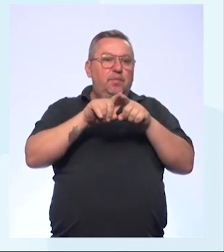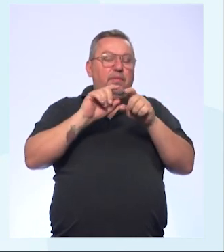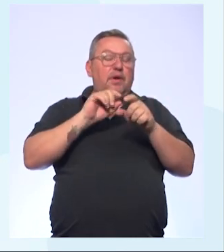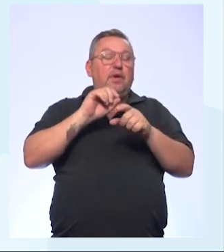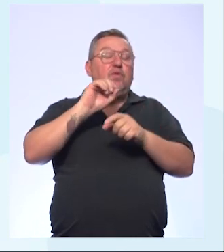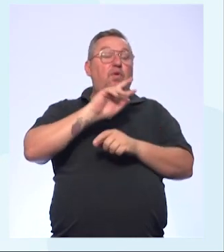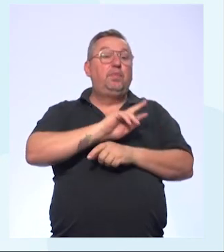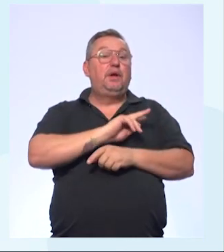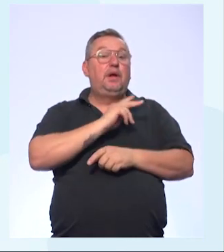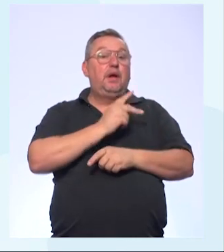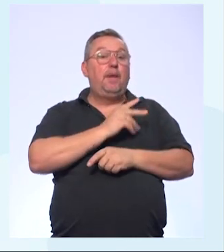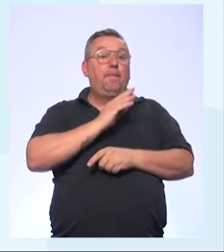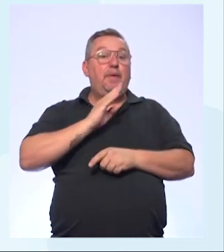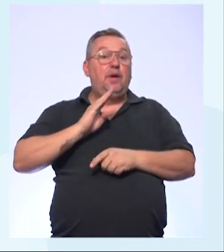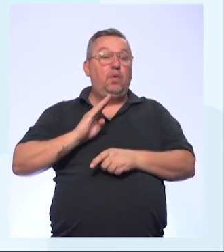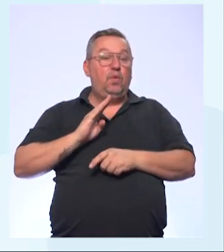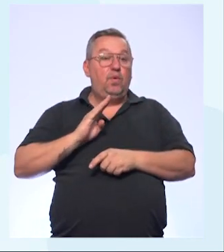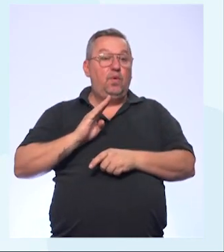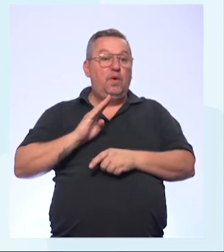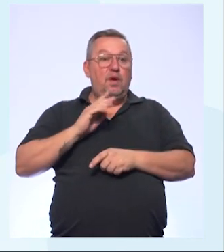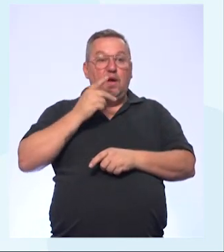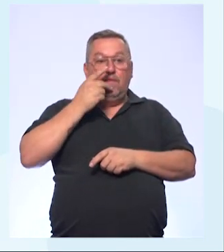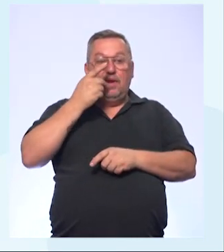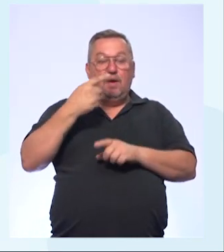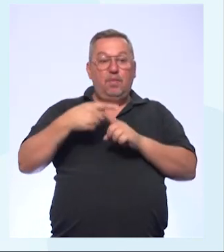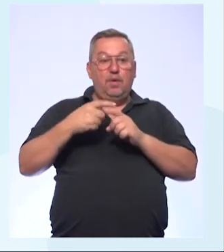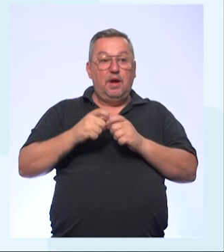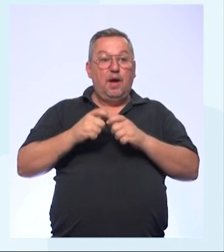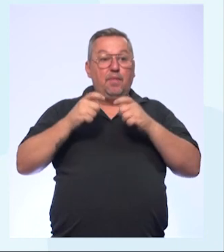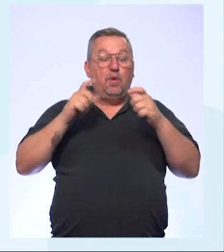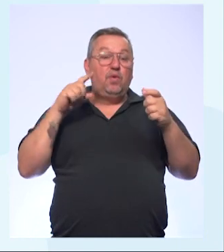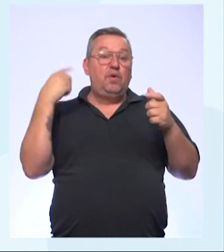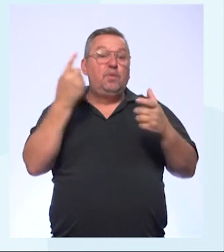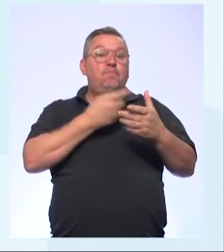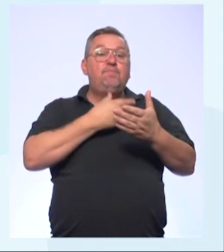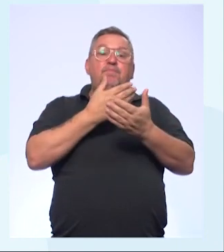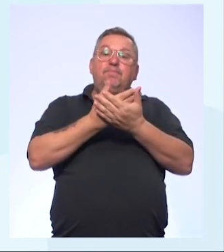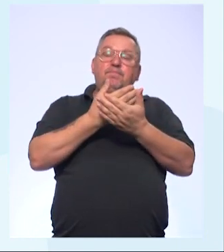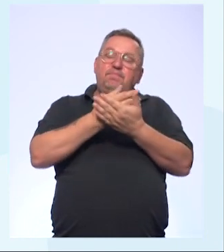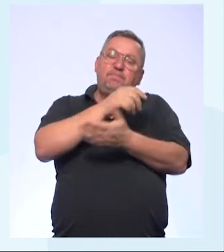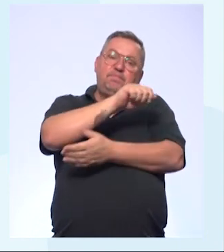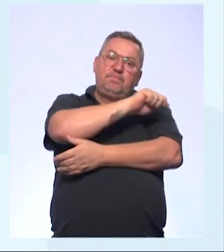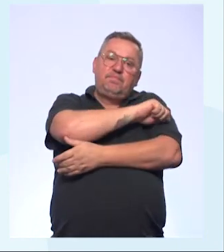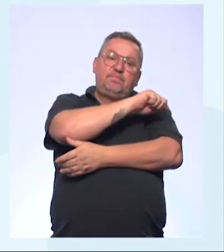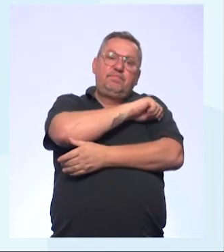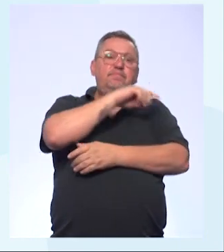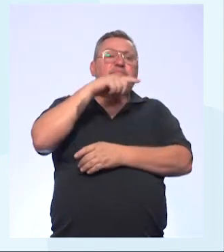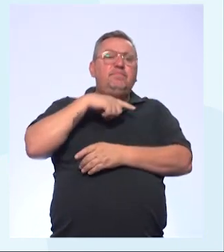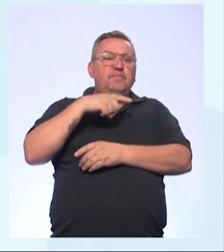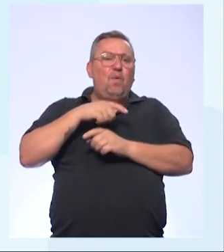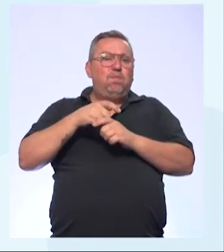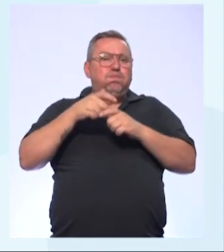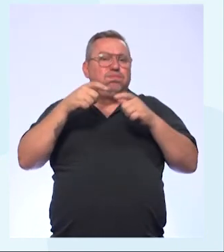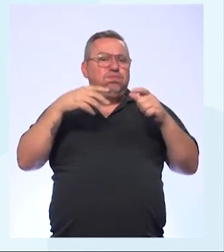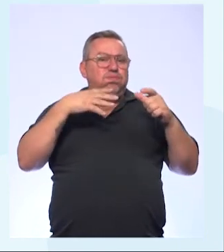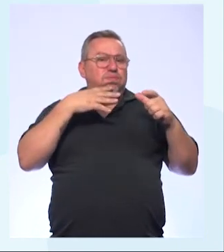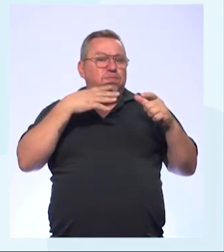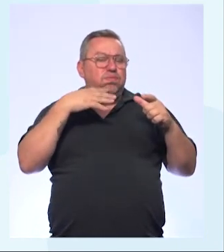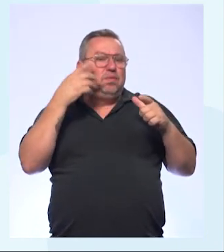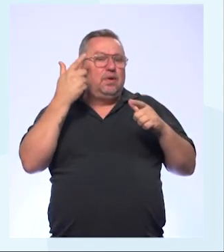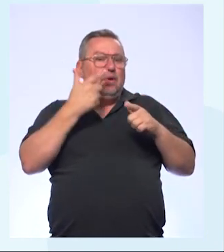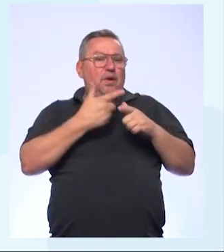hebreus, eu acho bem interessante falar, porque a maioria dos nossos estudantes, dos alunos, eles têm um grande conhecimento